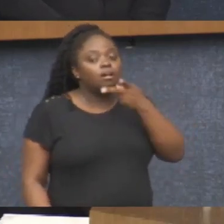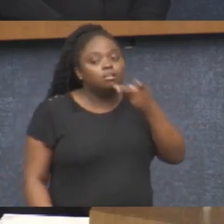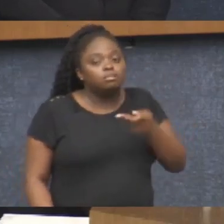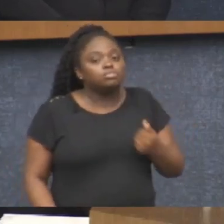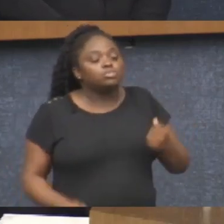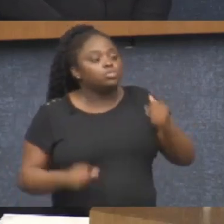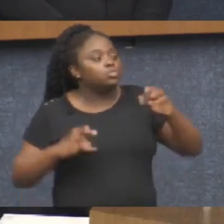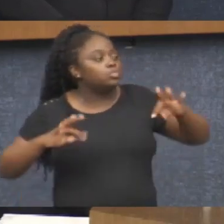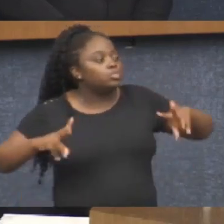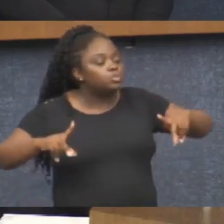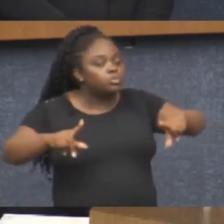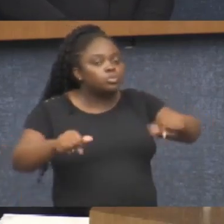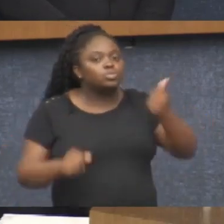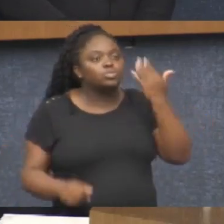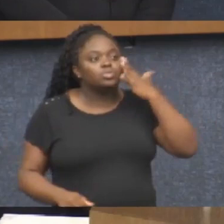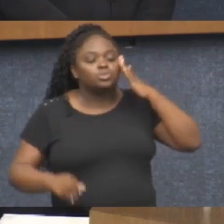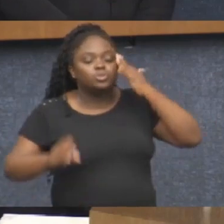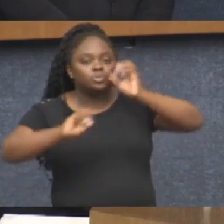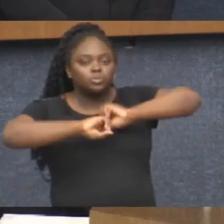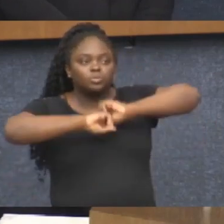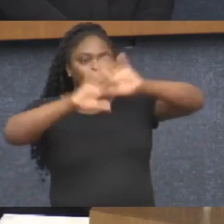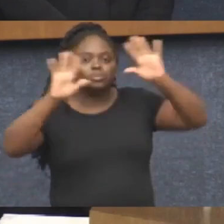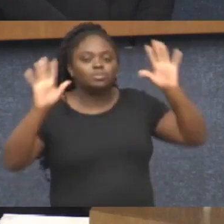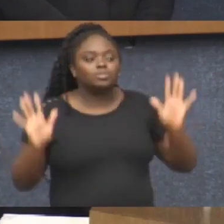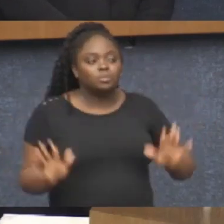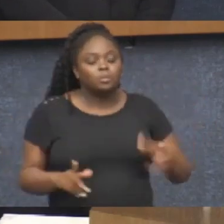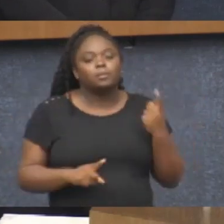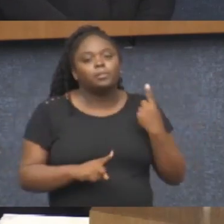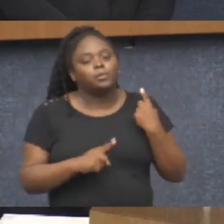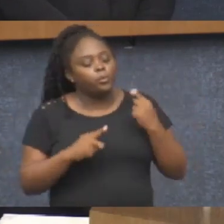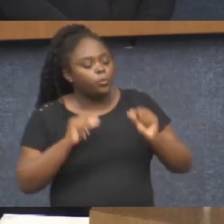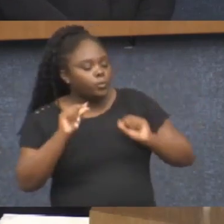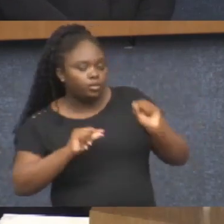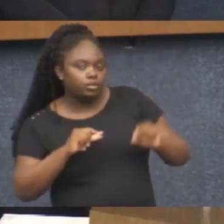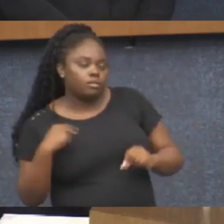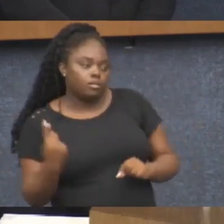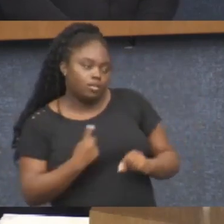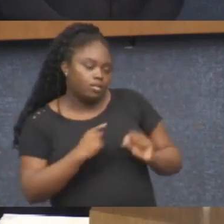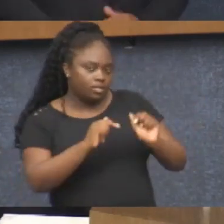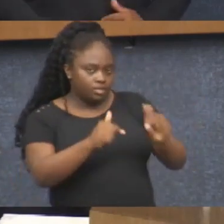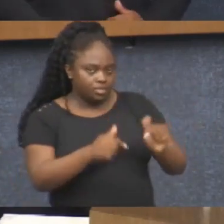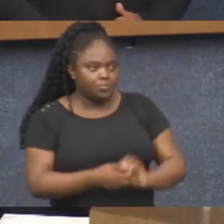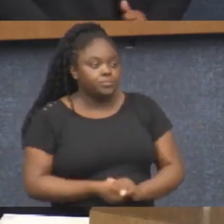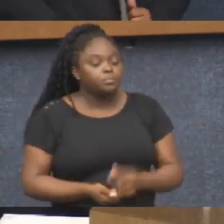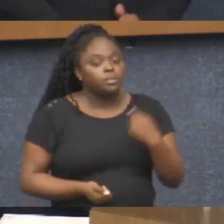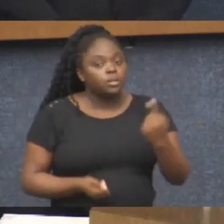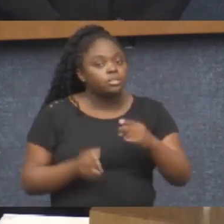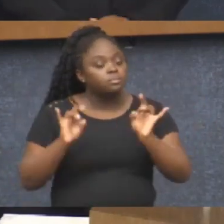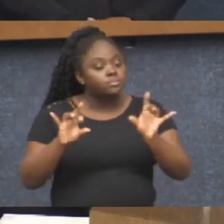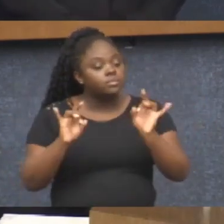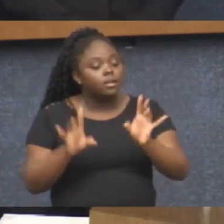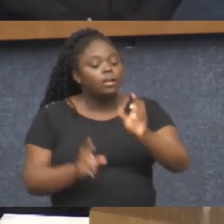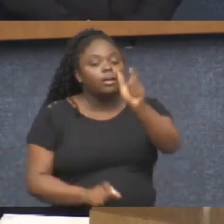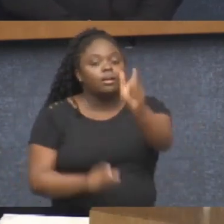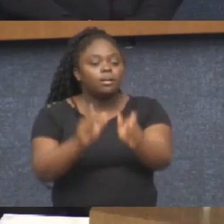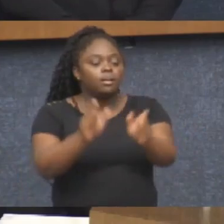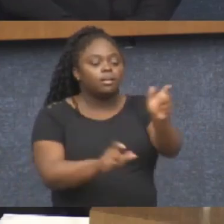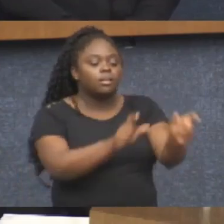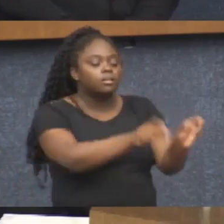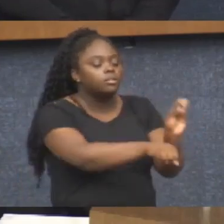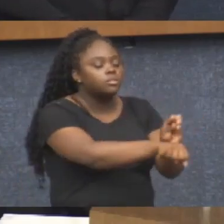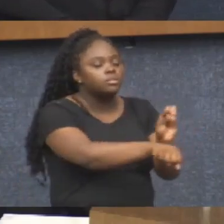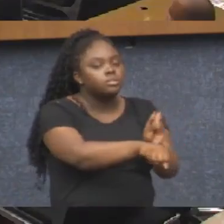que eu sou, que todos entendam claramente o que, que a gente faz, que nós somos especialistas em